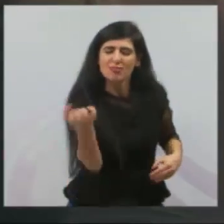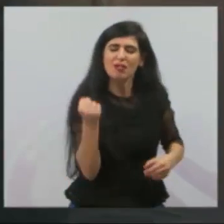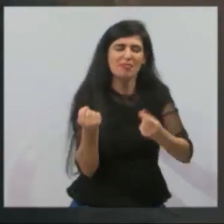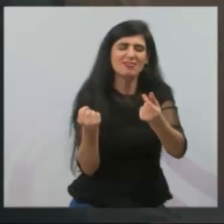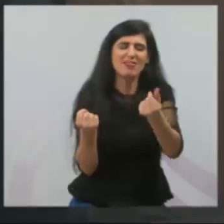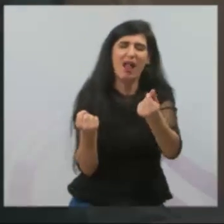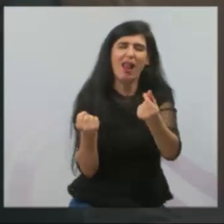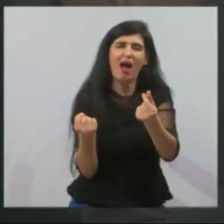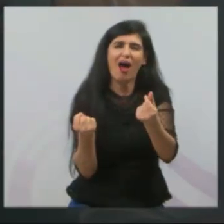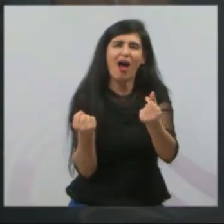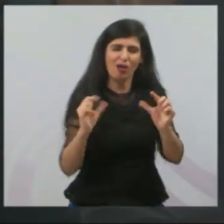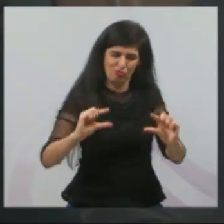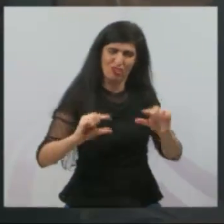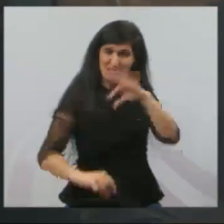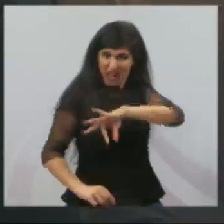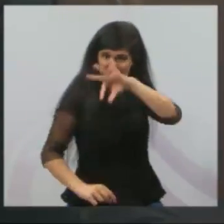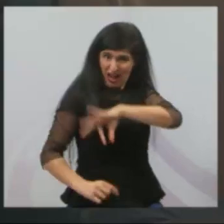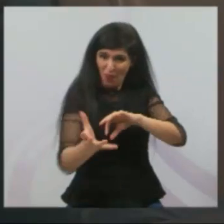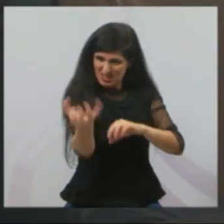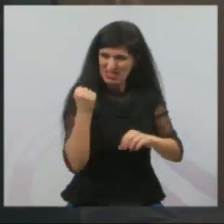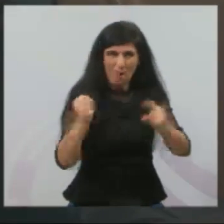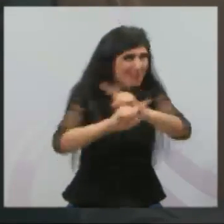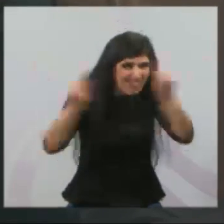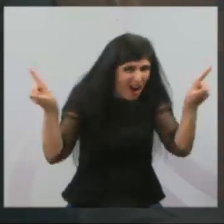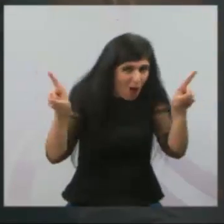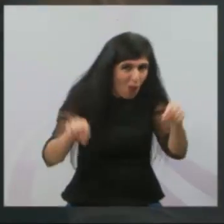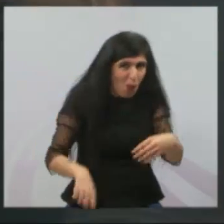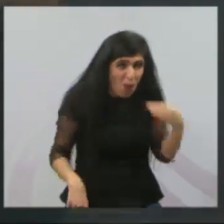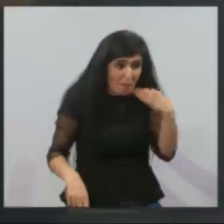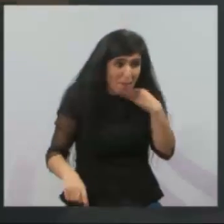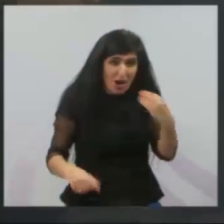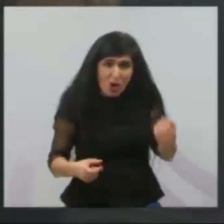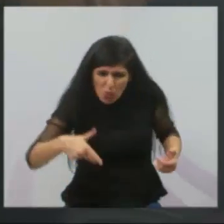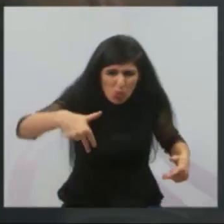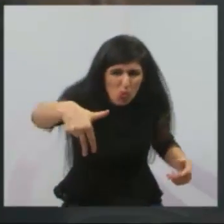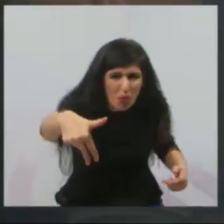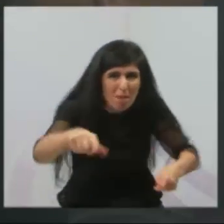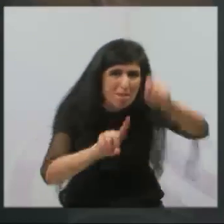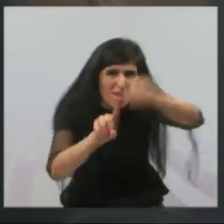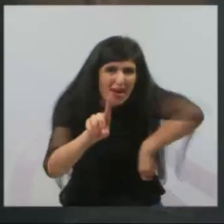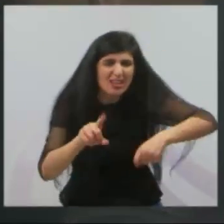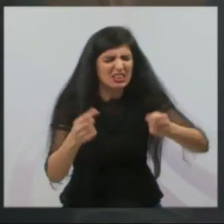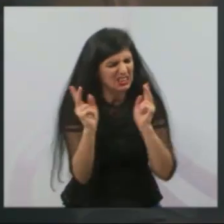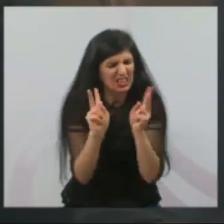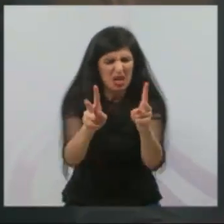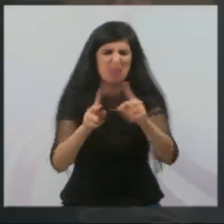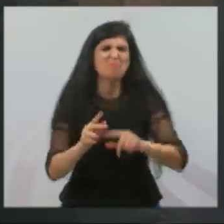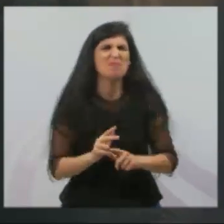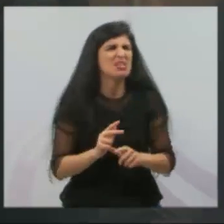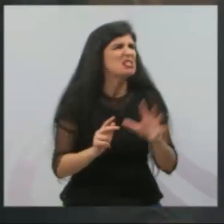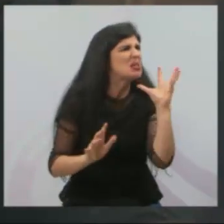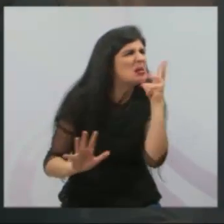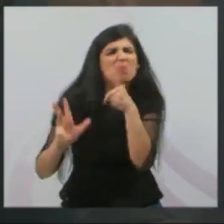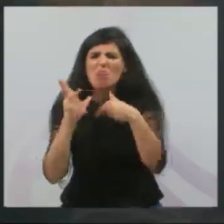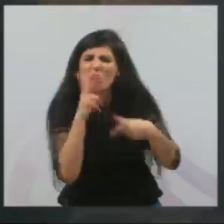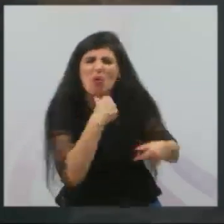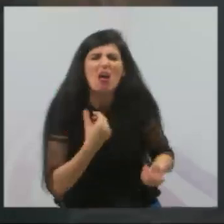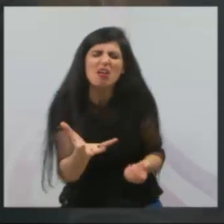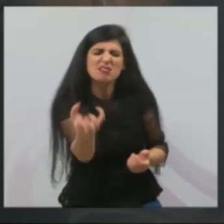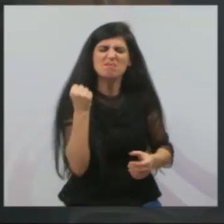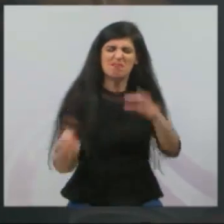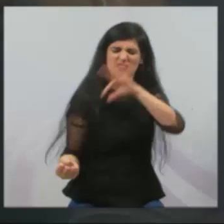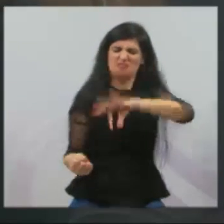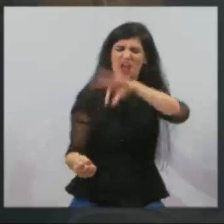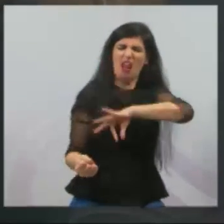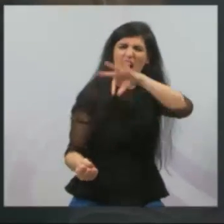engano. E dizer que eu sou contra esse projeto não é por política, por questão jurídica.